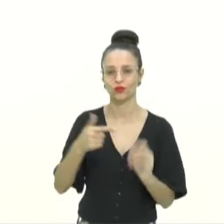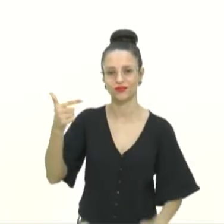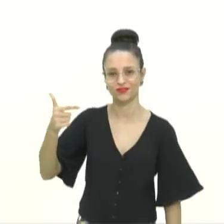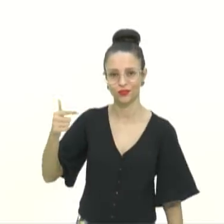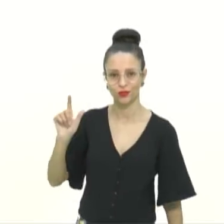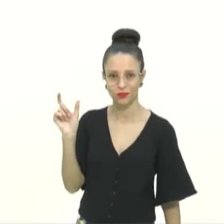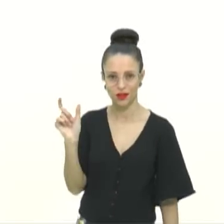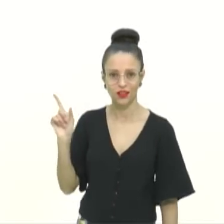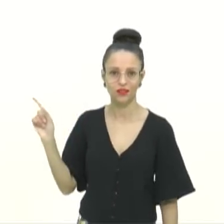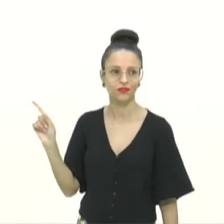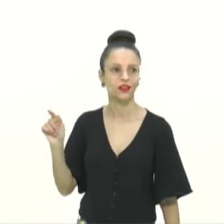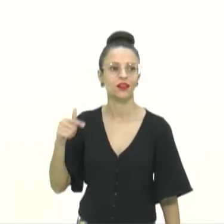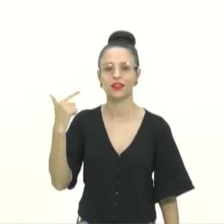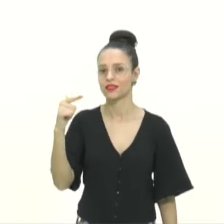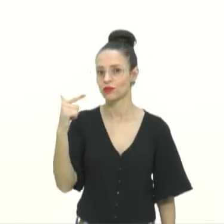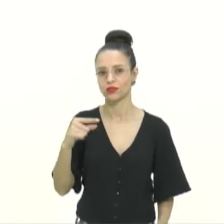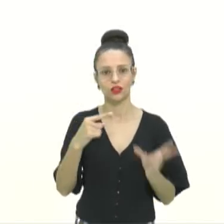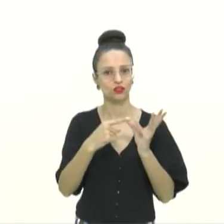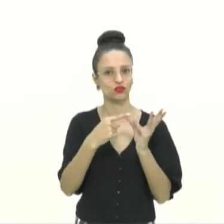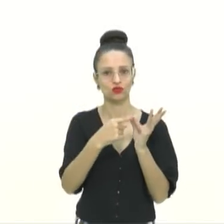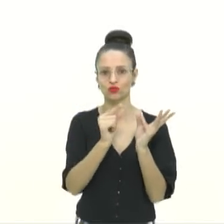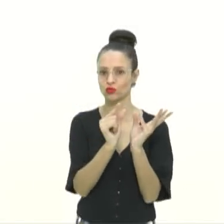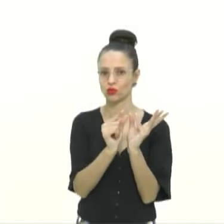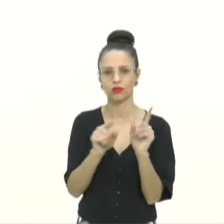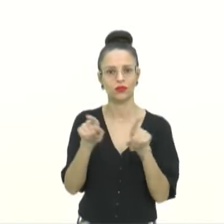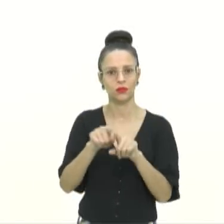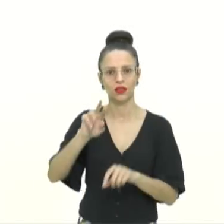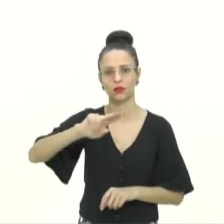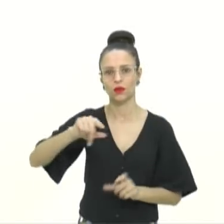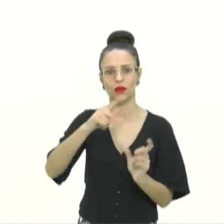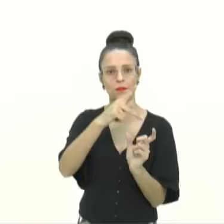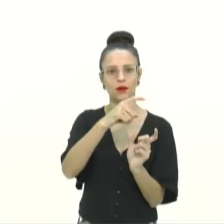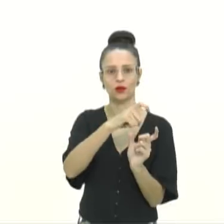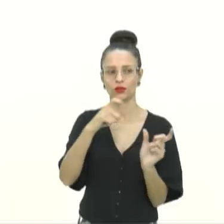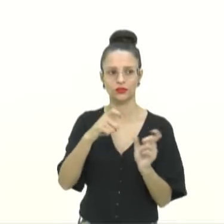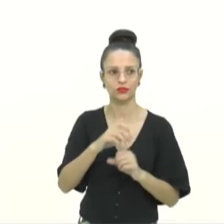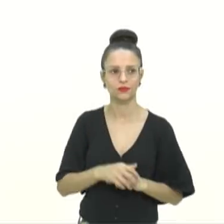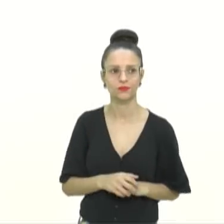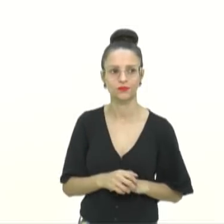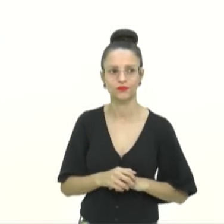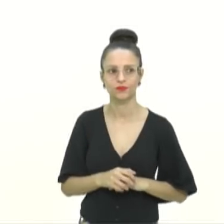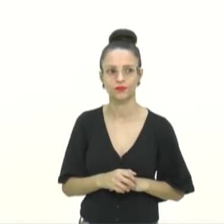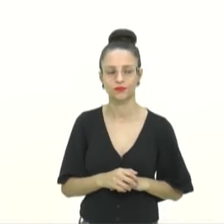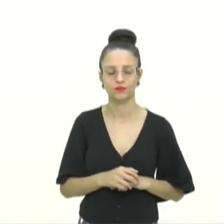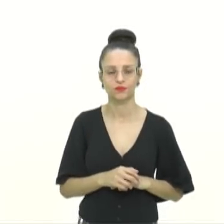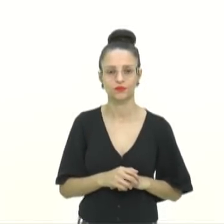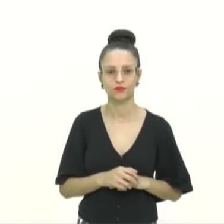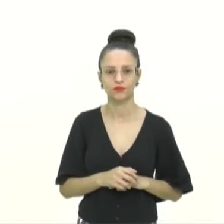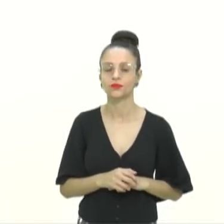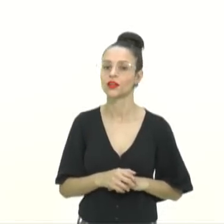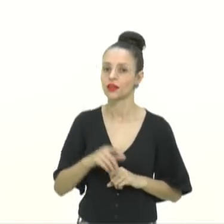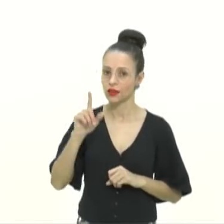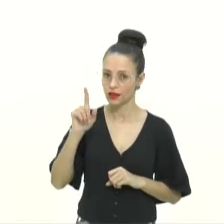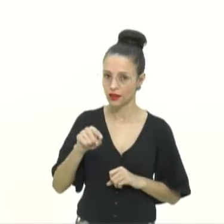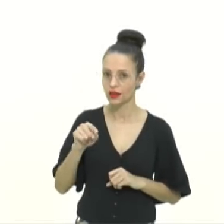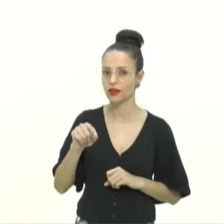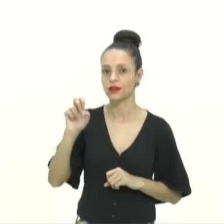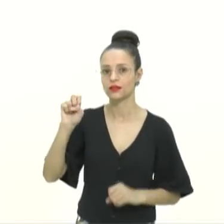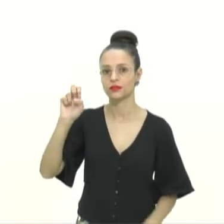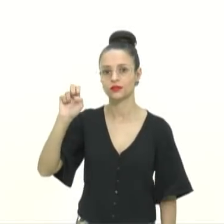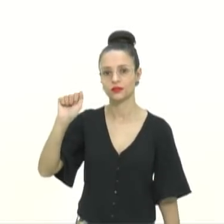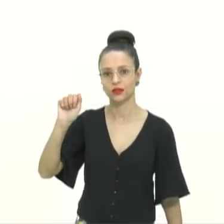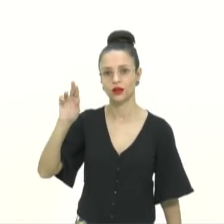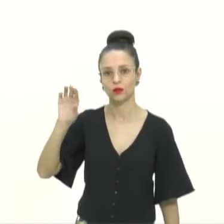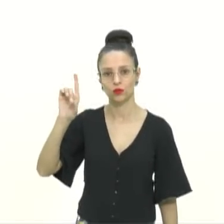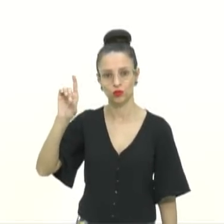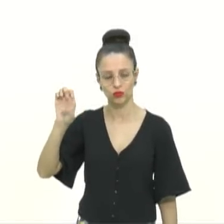Manancial, não tem ditongo e não é uma paroxítona. Saúde, é um